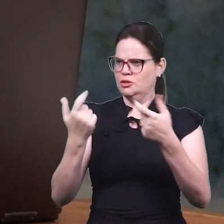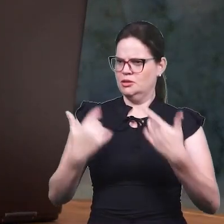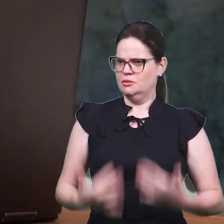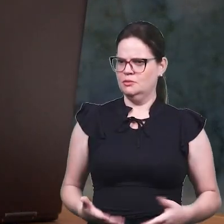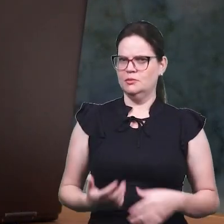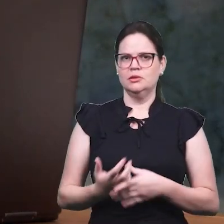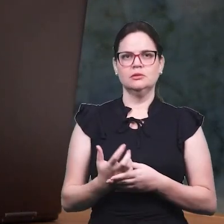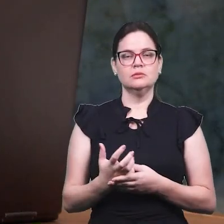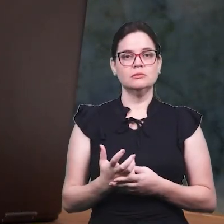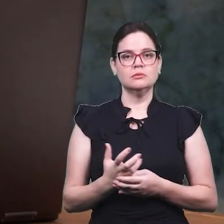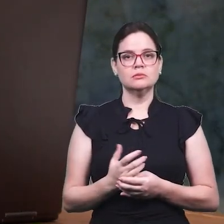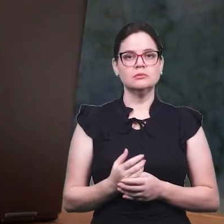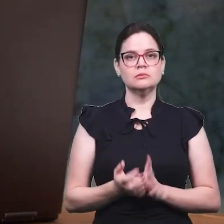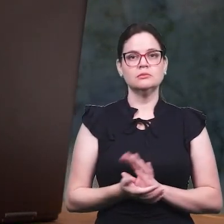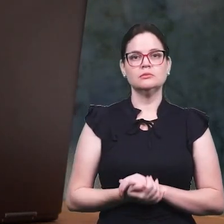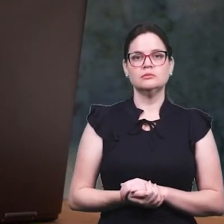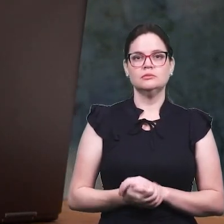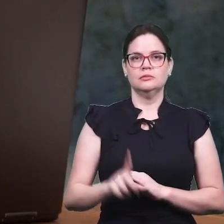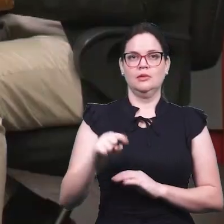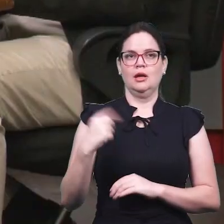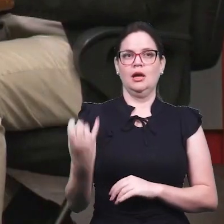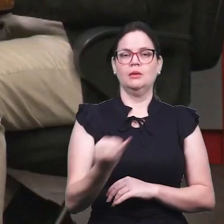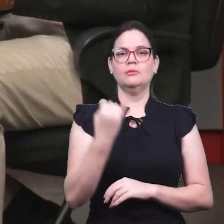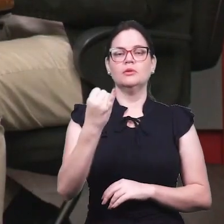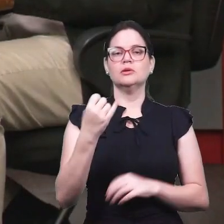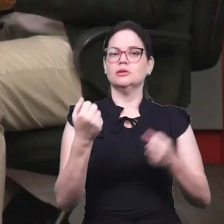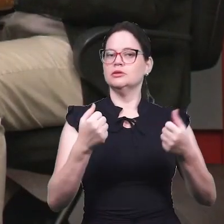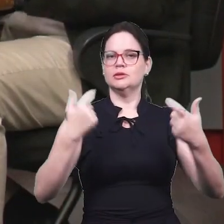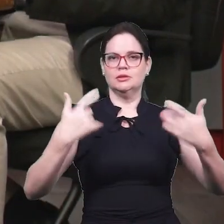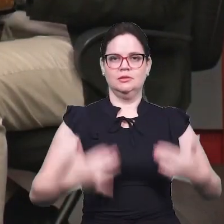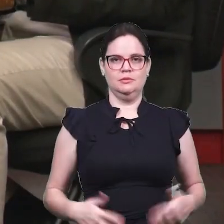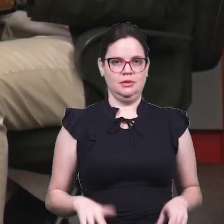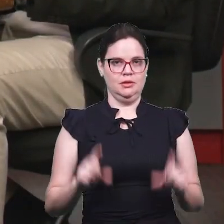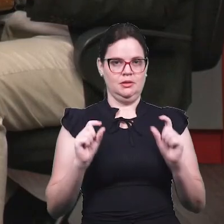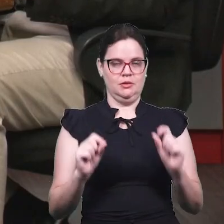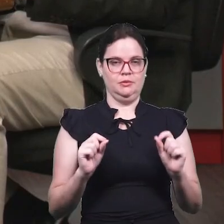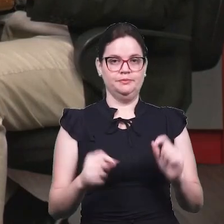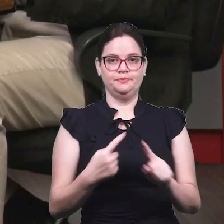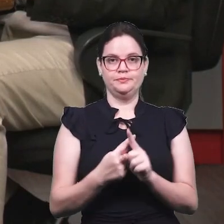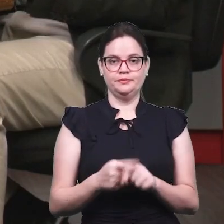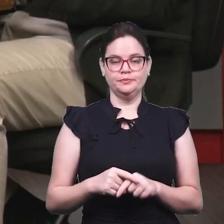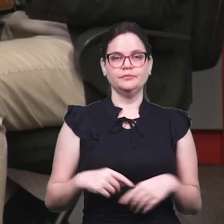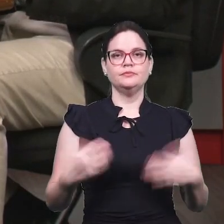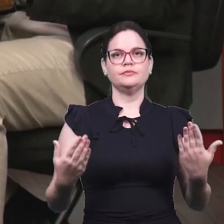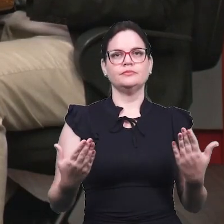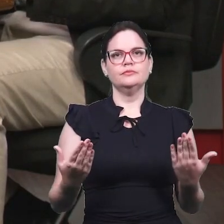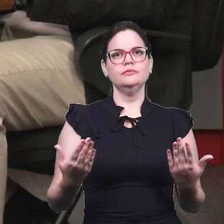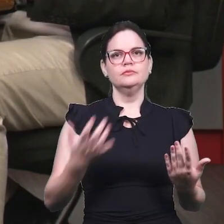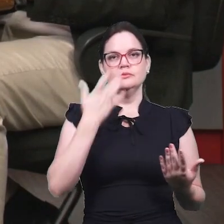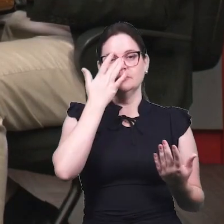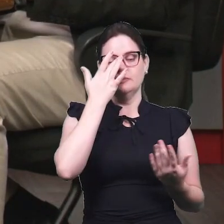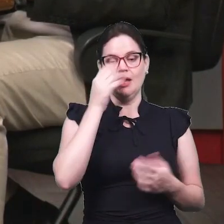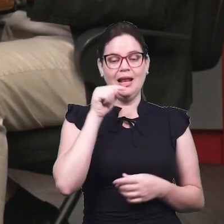coisa a esse respeito? É importante nós dizermos que, assim como o centro do